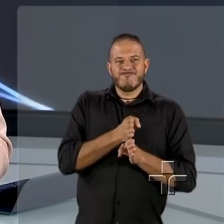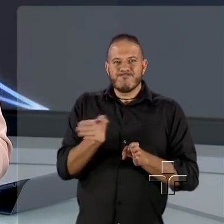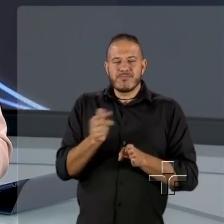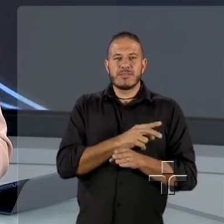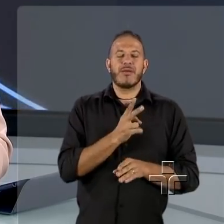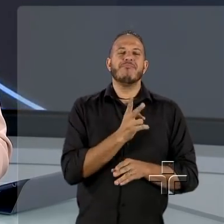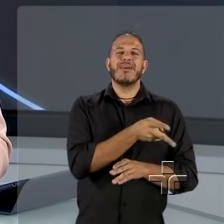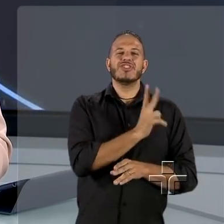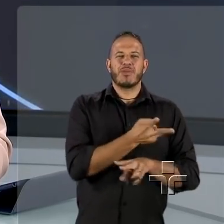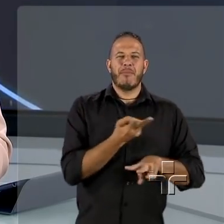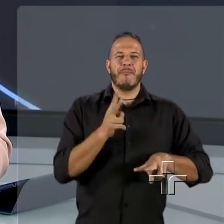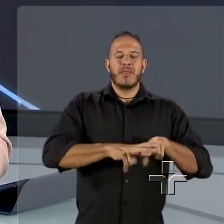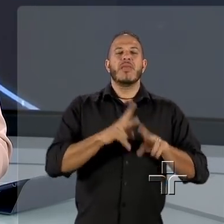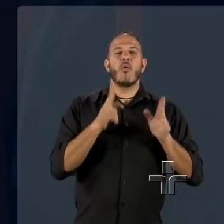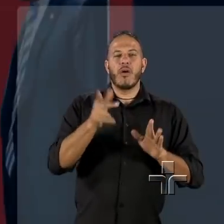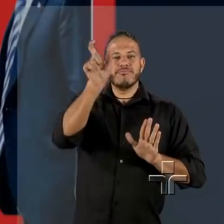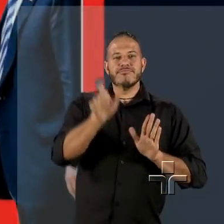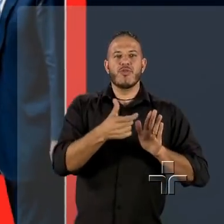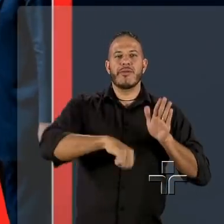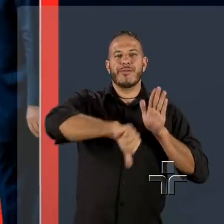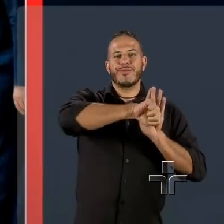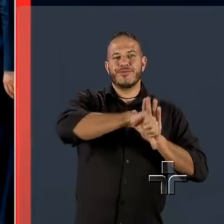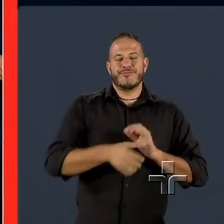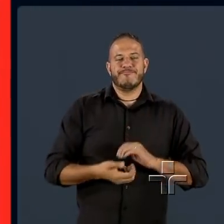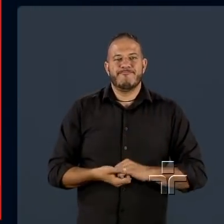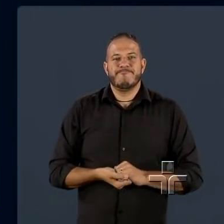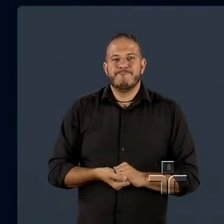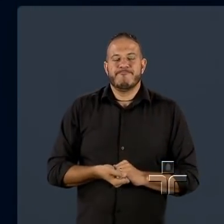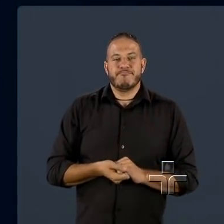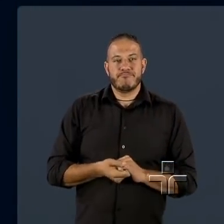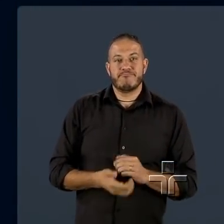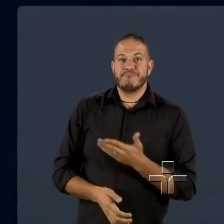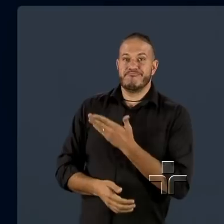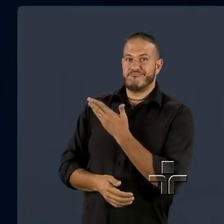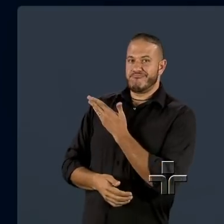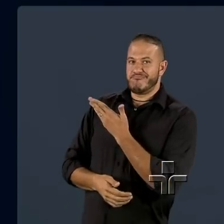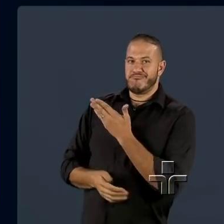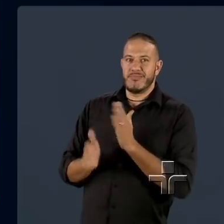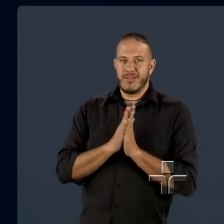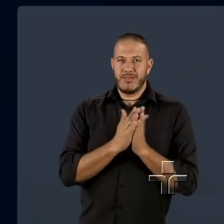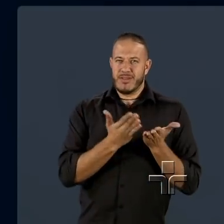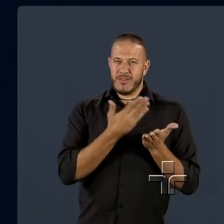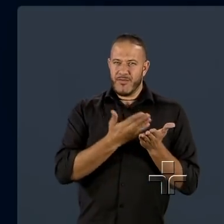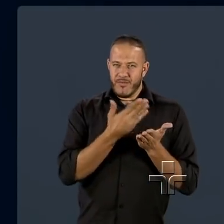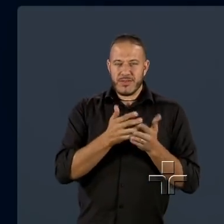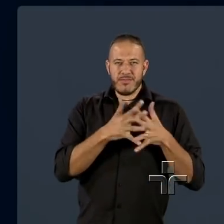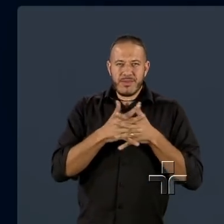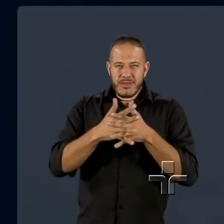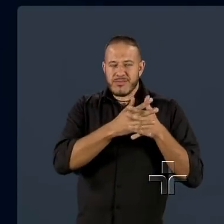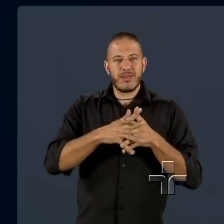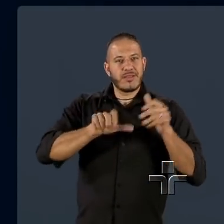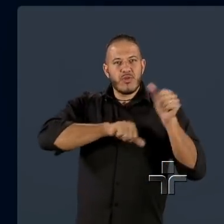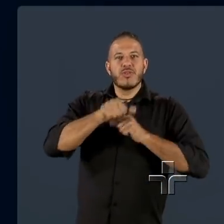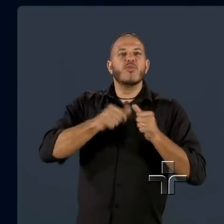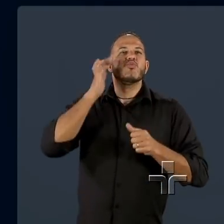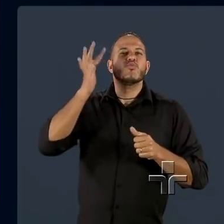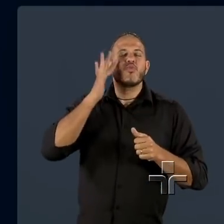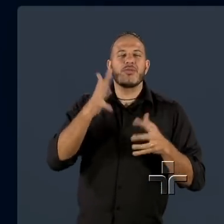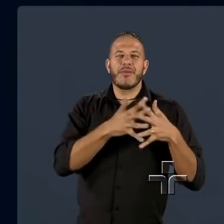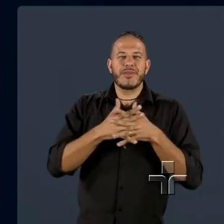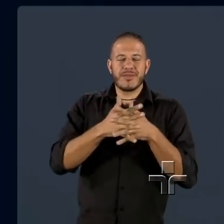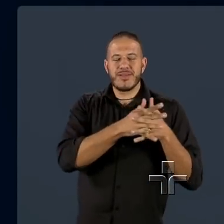quando você tem corrupção, você tem uma sangria, acho que é isso que muito telespectador estava falando, e essa sangria tira o dinheiro de onde ele devia